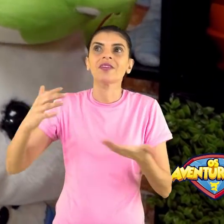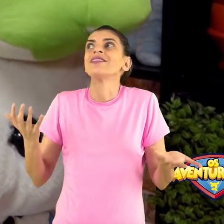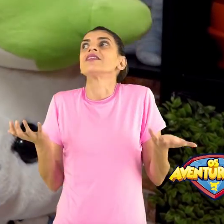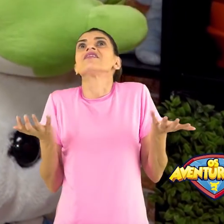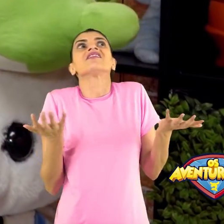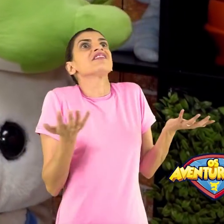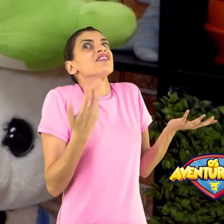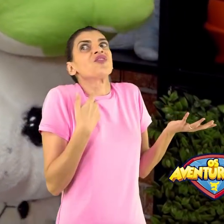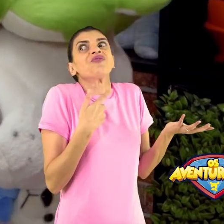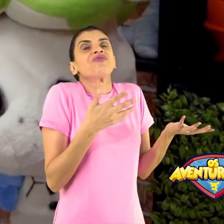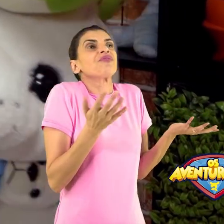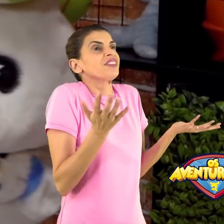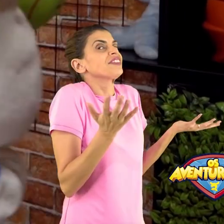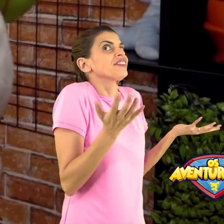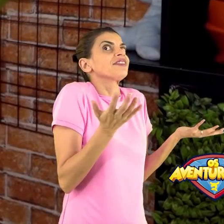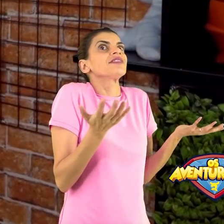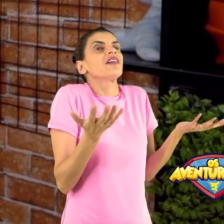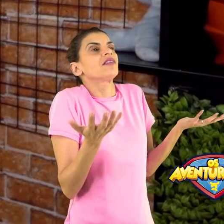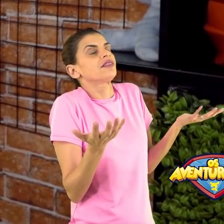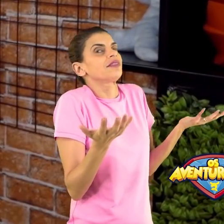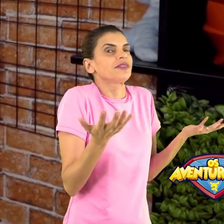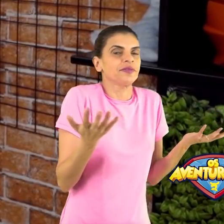Tá bem, pode deixar.